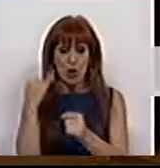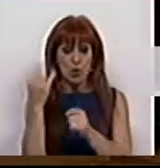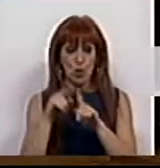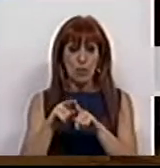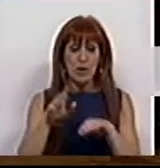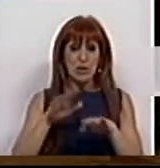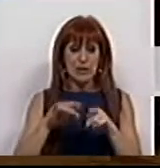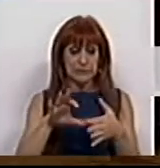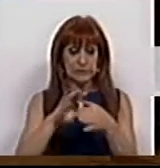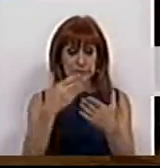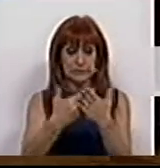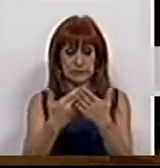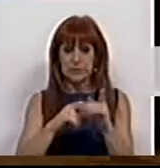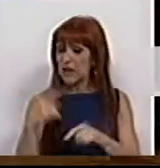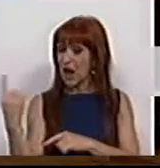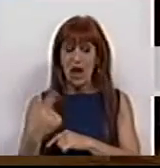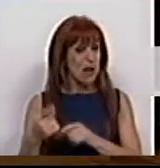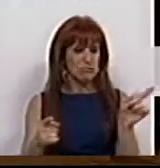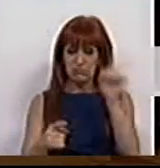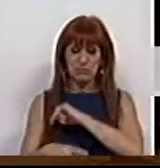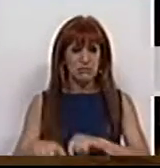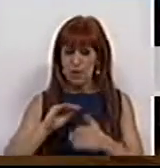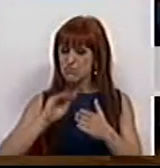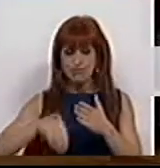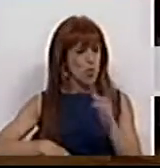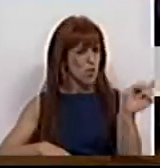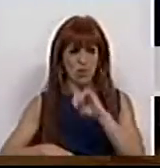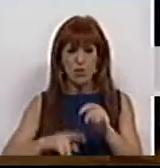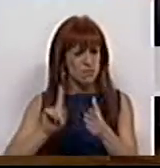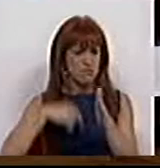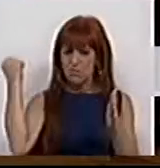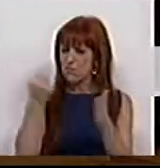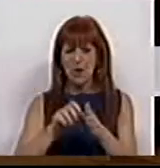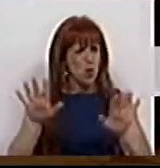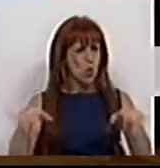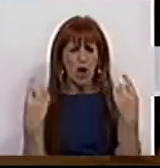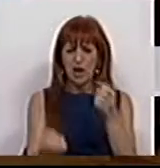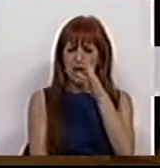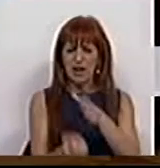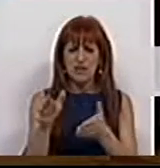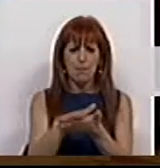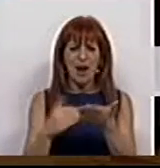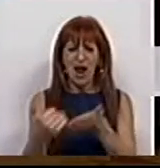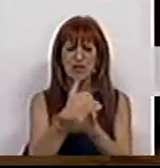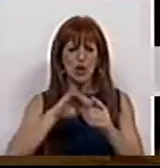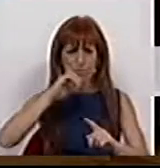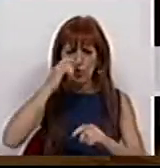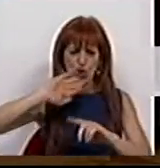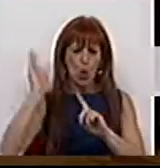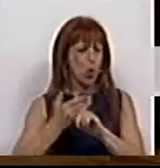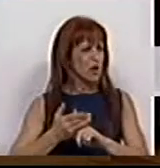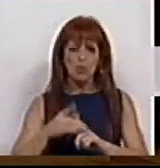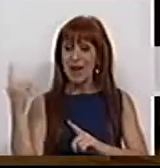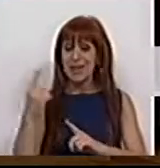instrumentos supranacionais, nem a diretiva, nem a convenção, vinculam a qualquer criação de bases de dados de condenados.